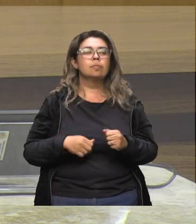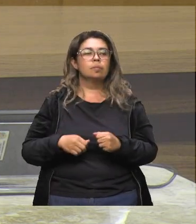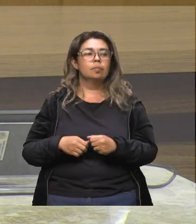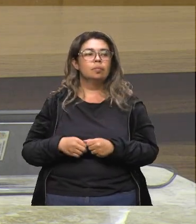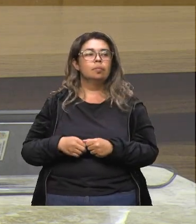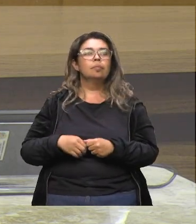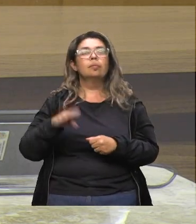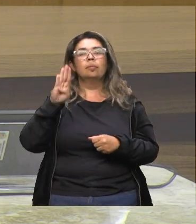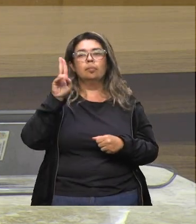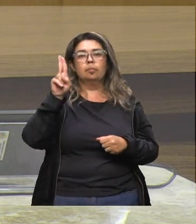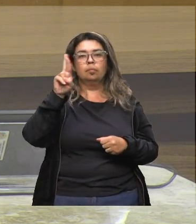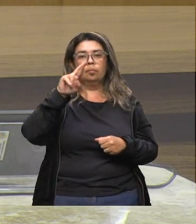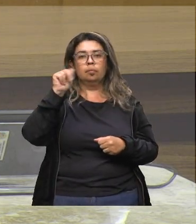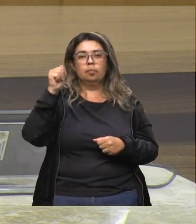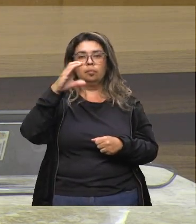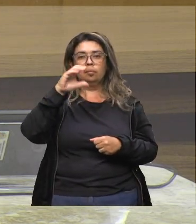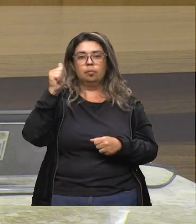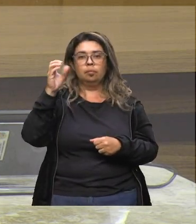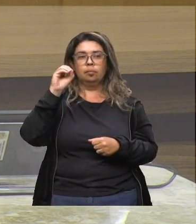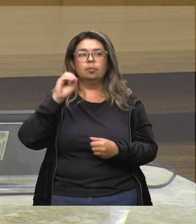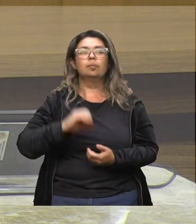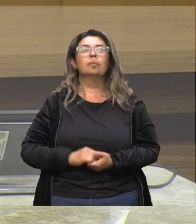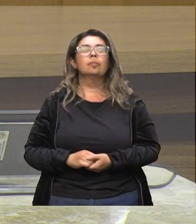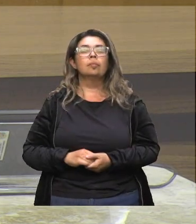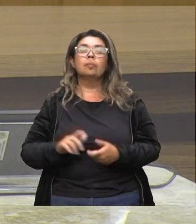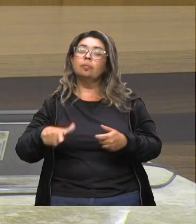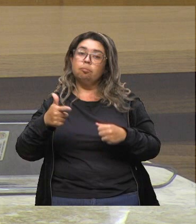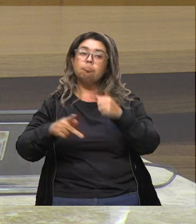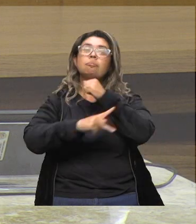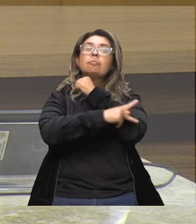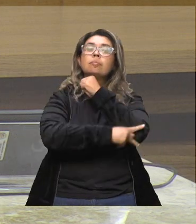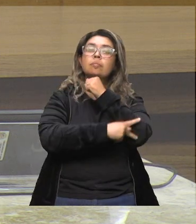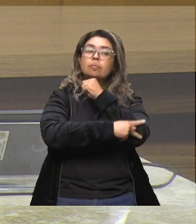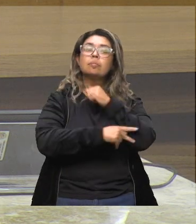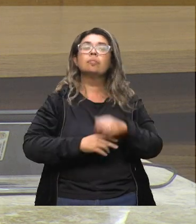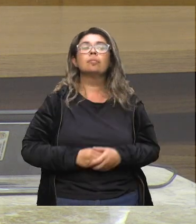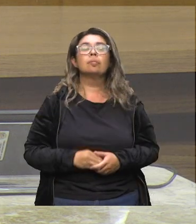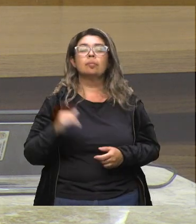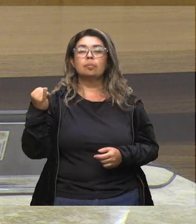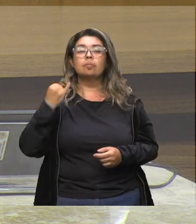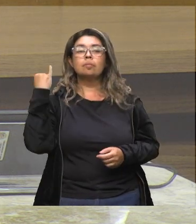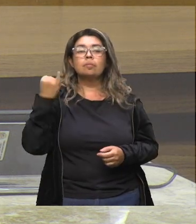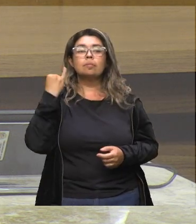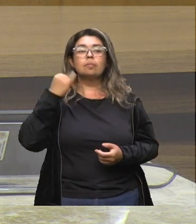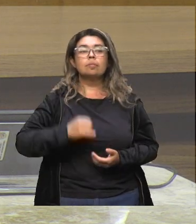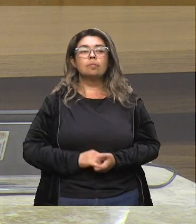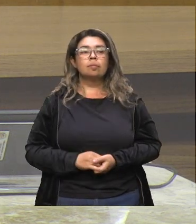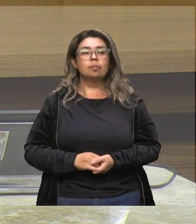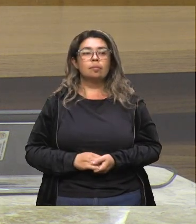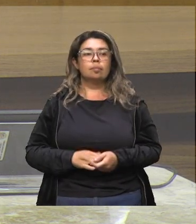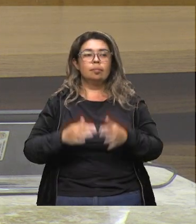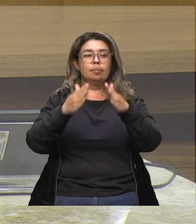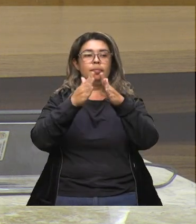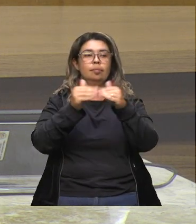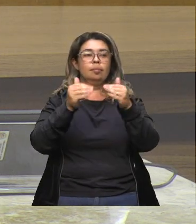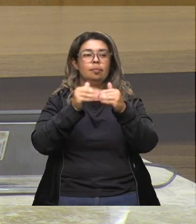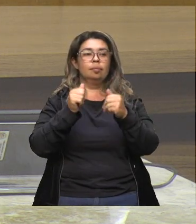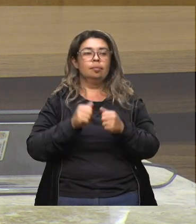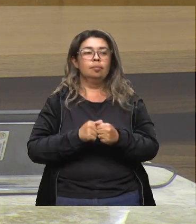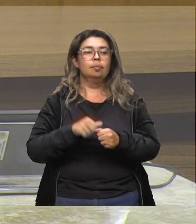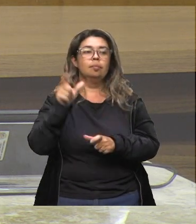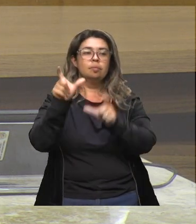Buracão, dentro de qualquer outro parque, né? Então, importante, é uma reivindicação que as pessoas